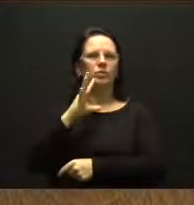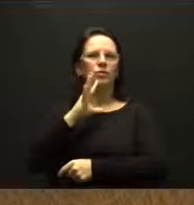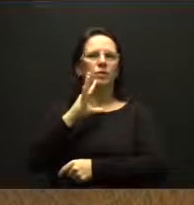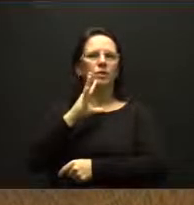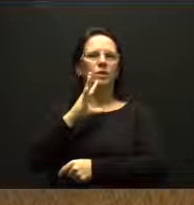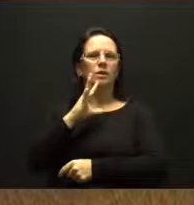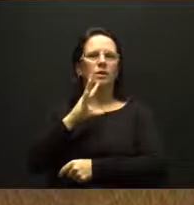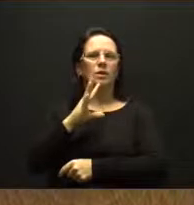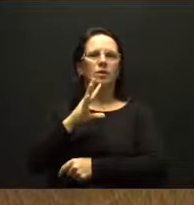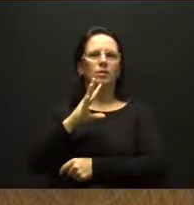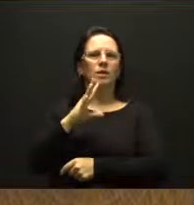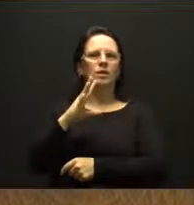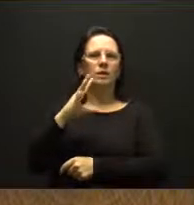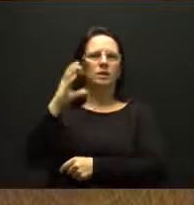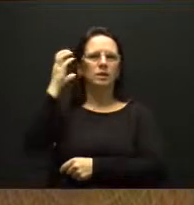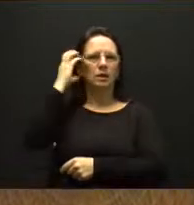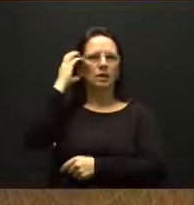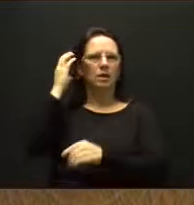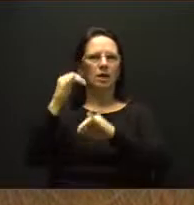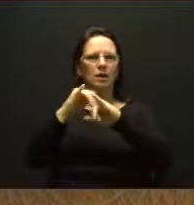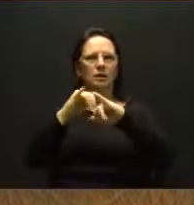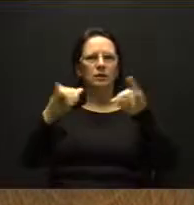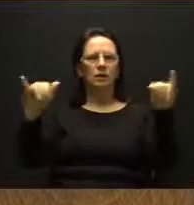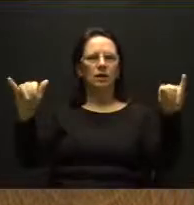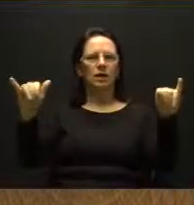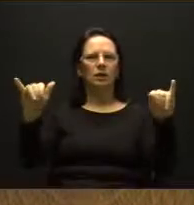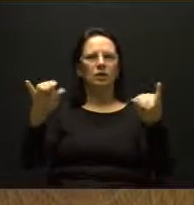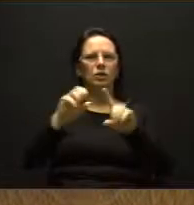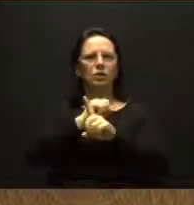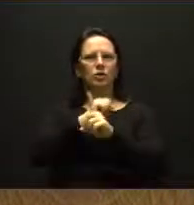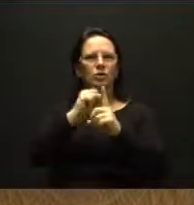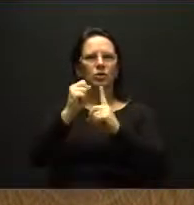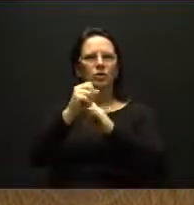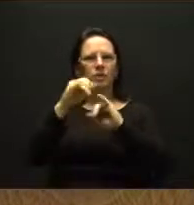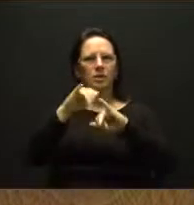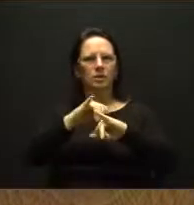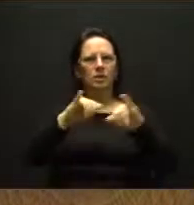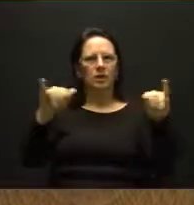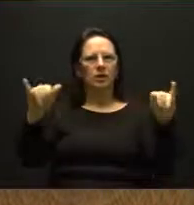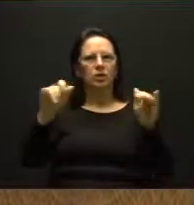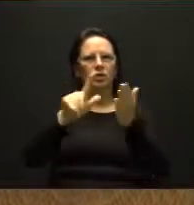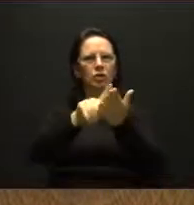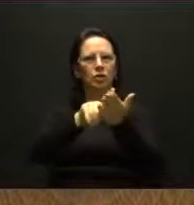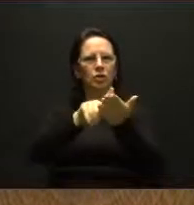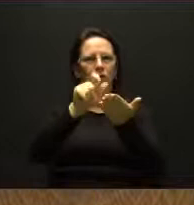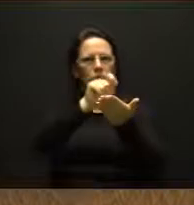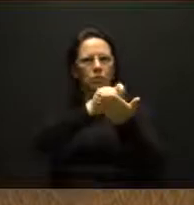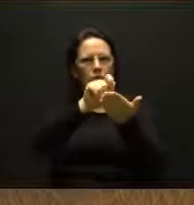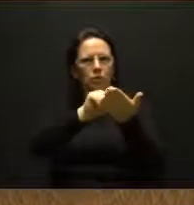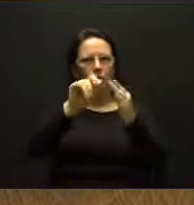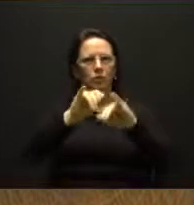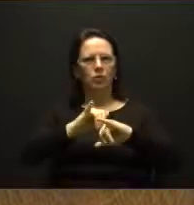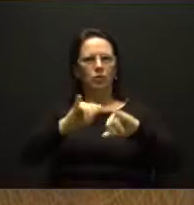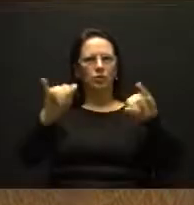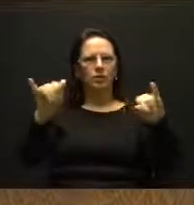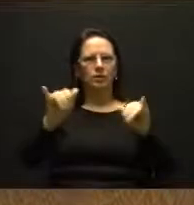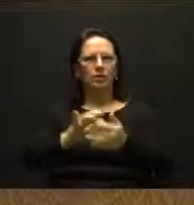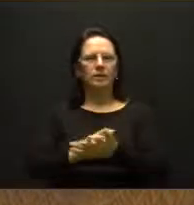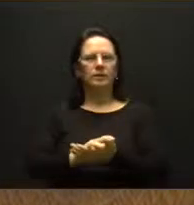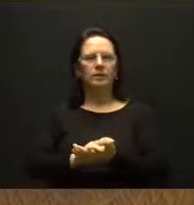ciência às rádios comunitárias a todas as sociedades de melhoramentos e aos jornais que circulam na baixada santista